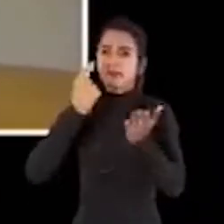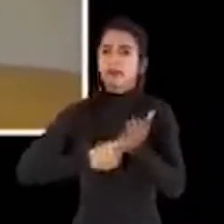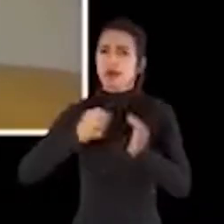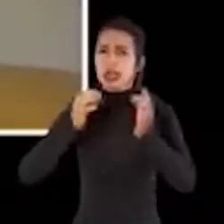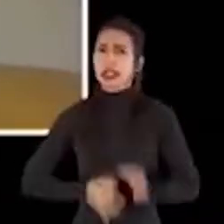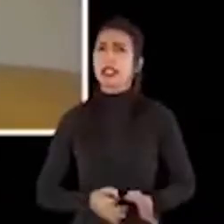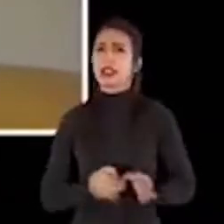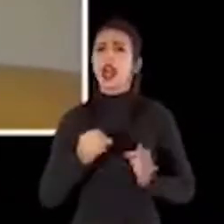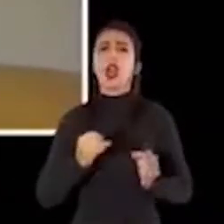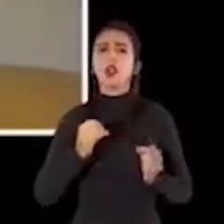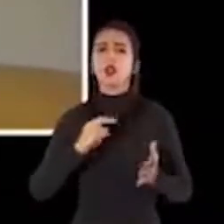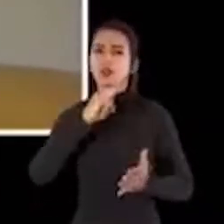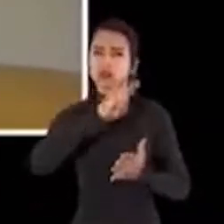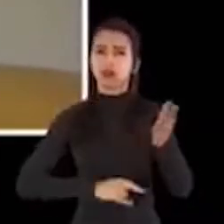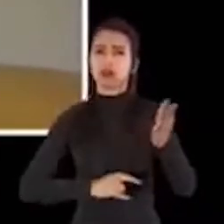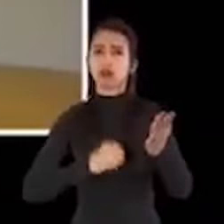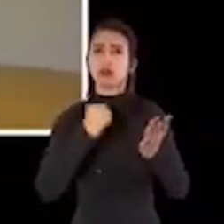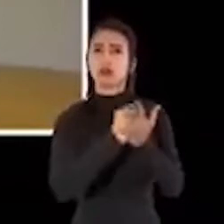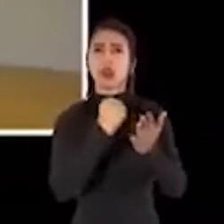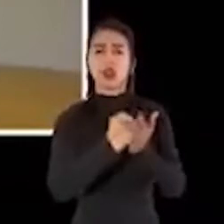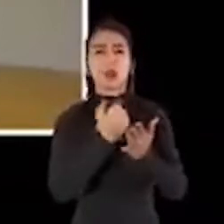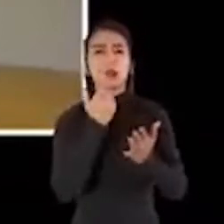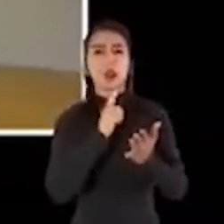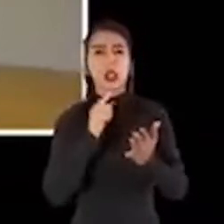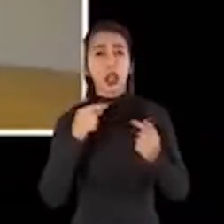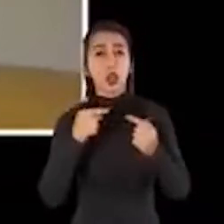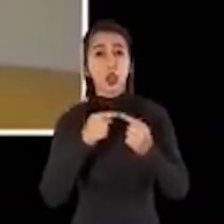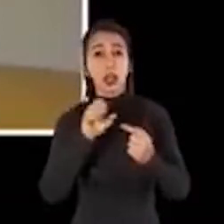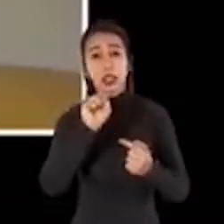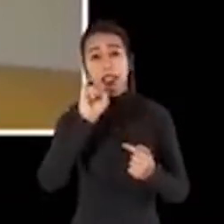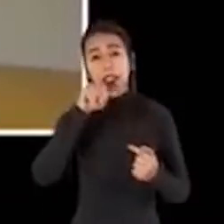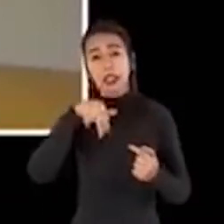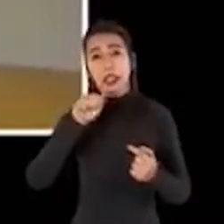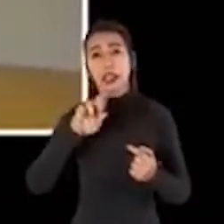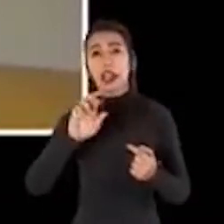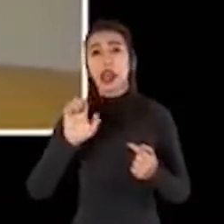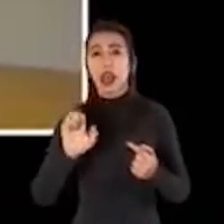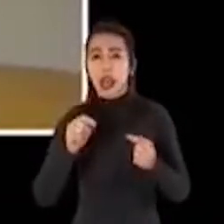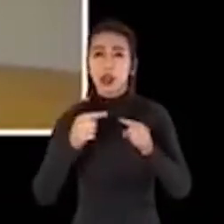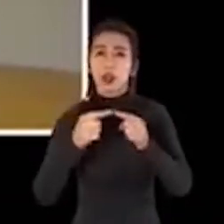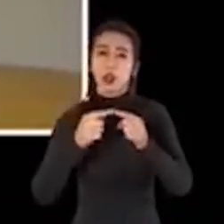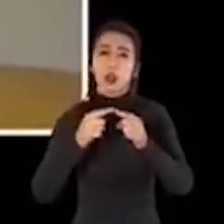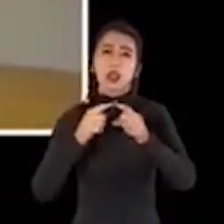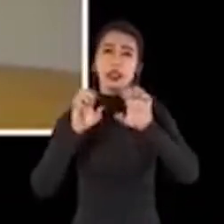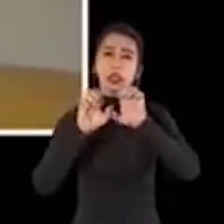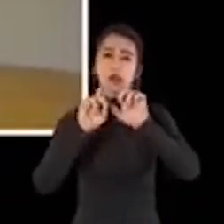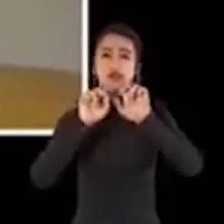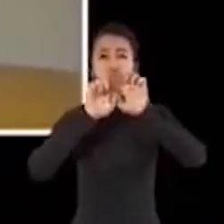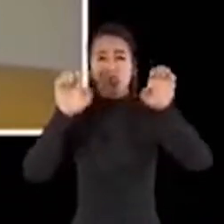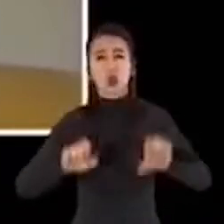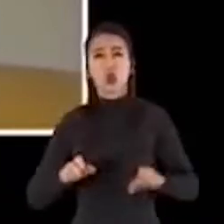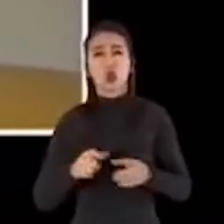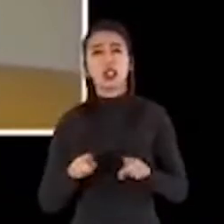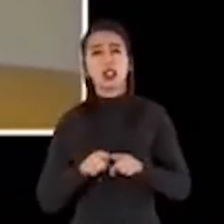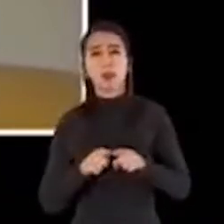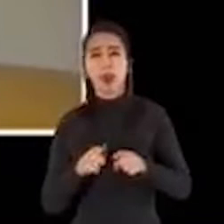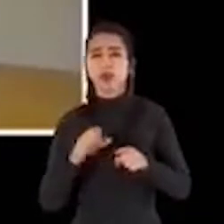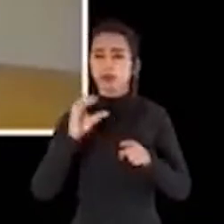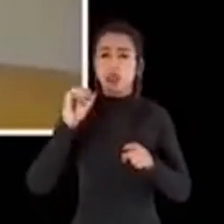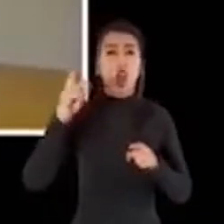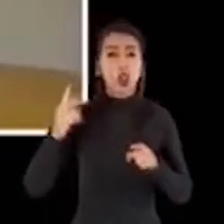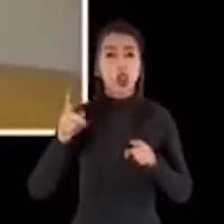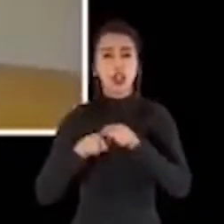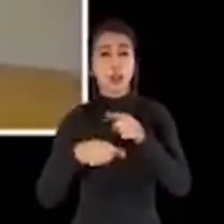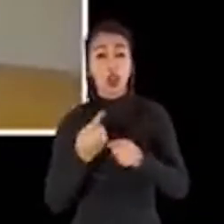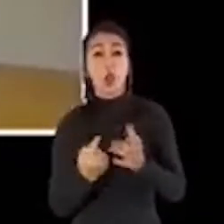dupla contagem, de rastreabilidade, que vai se chamar Sinare, né? Um Sistema Nacional de Redução de Emissões. É